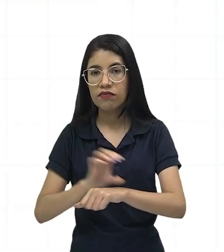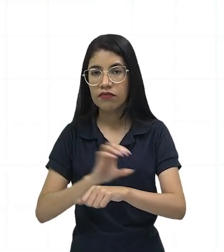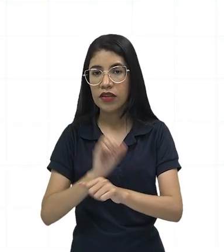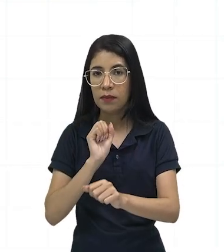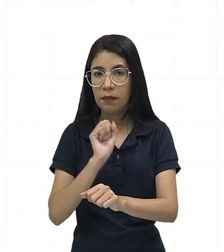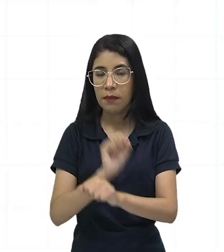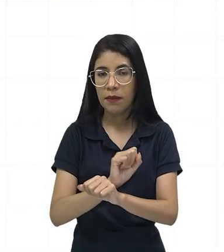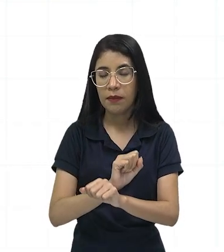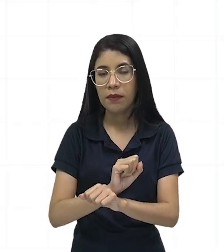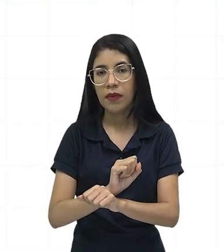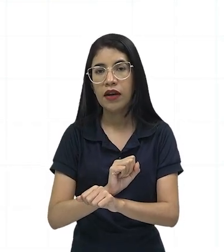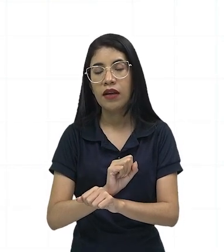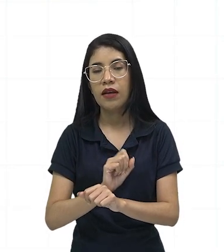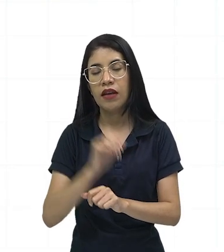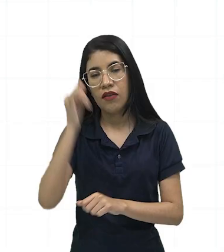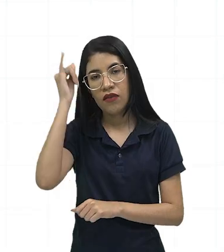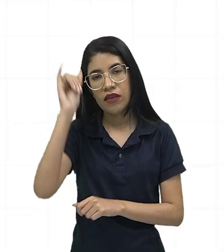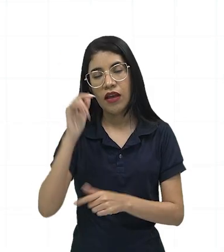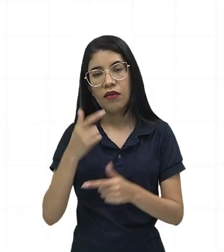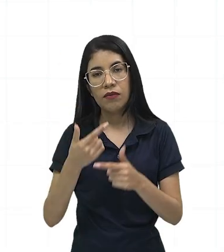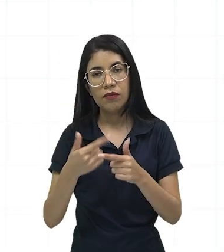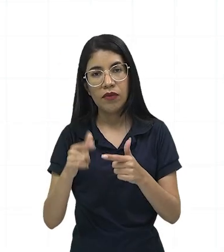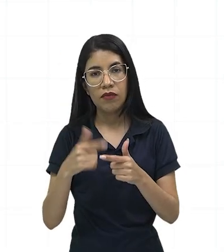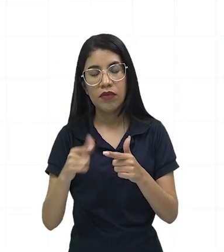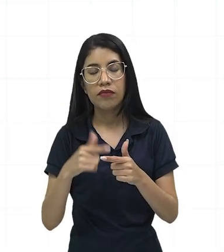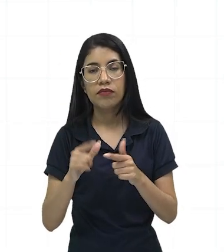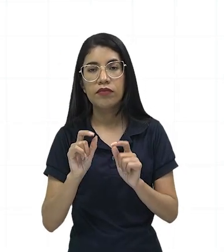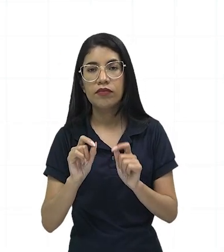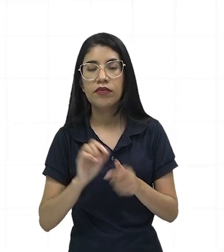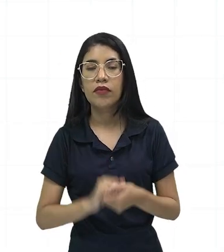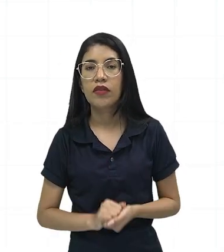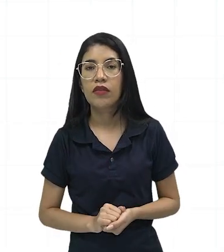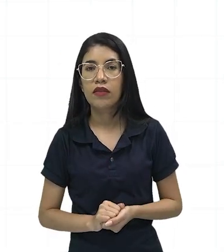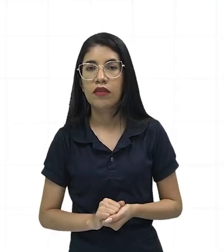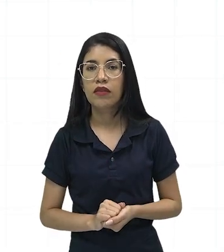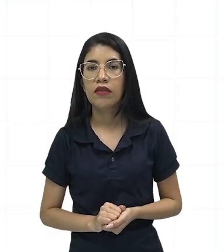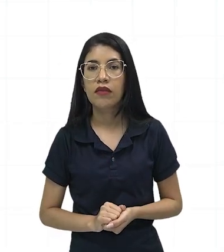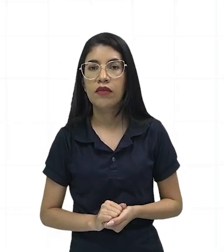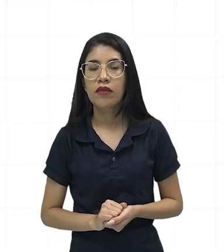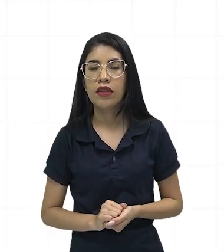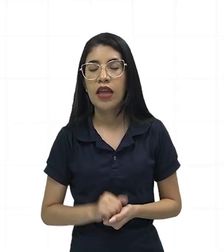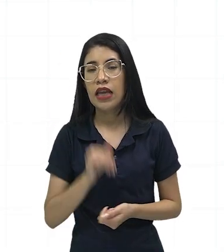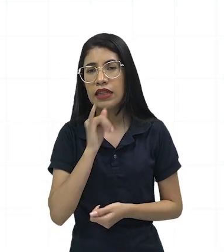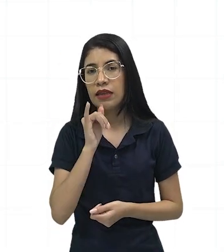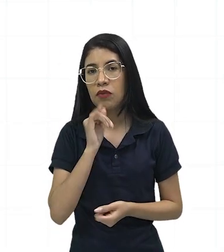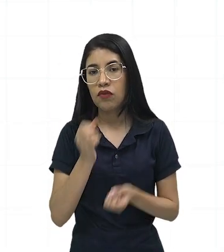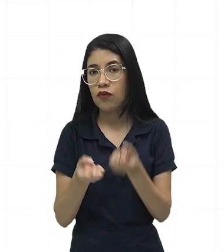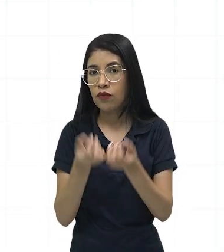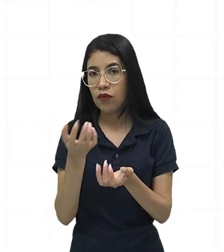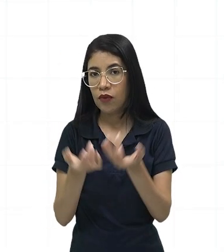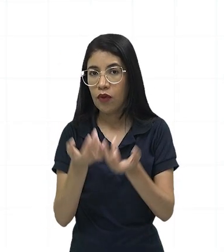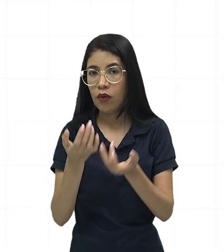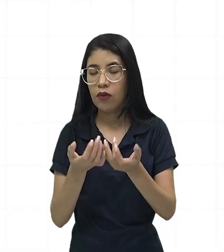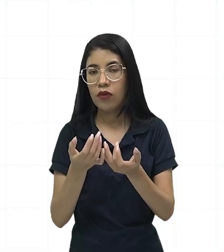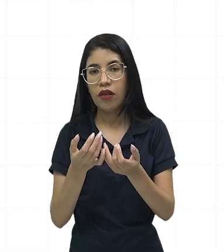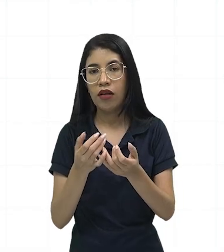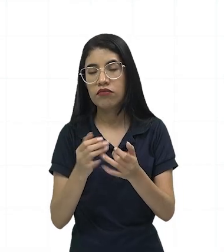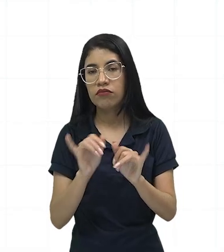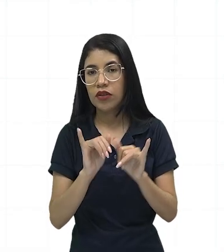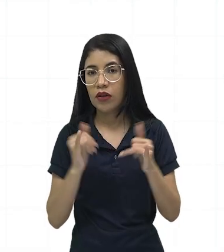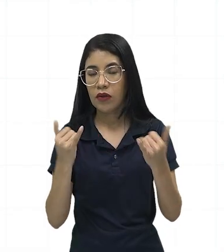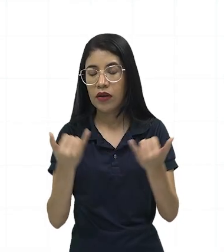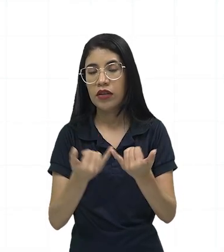não ocorra ali, para que não aconteça um fogo, por exemplo, né, como consequência de